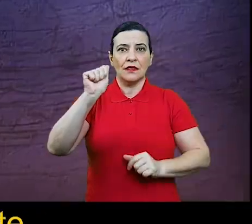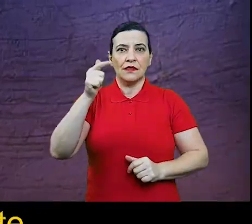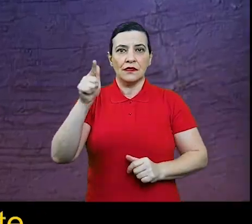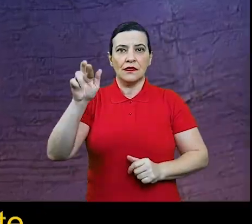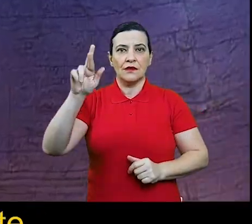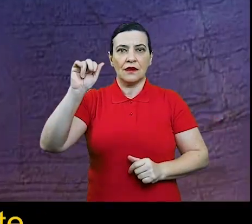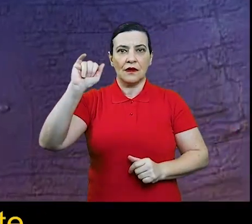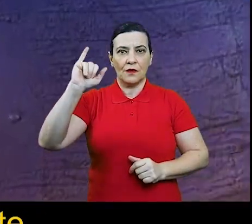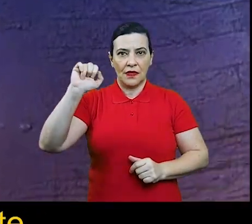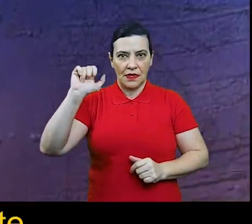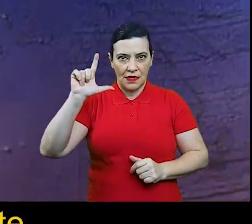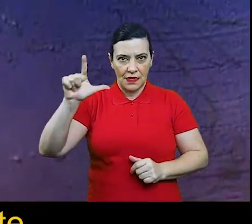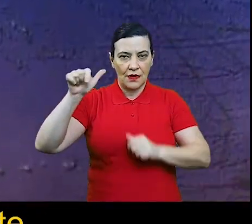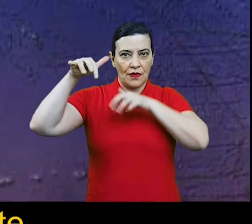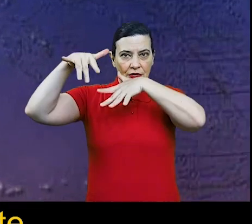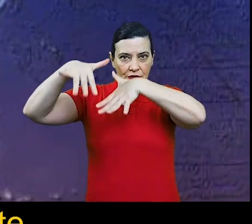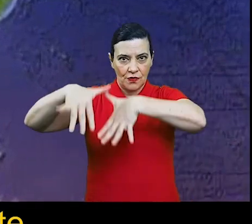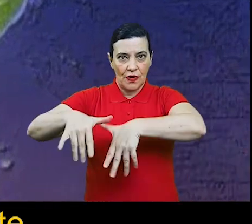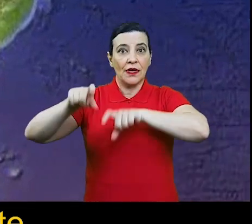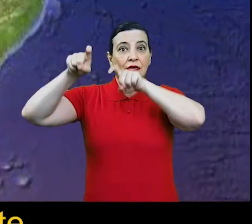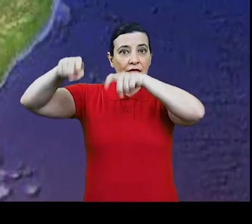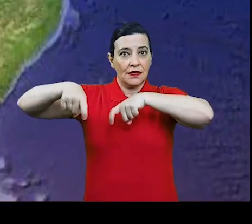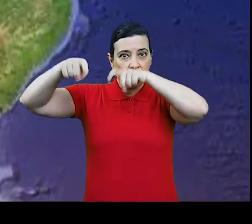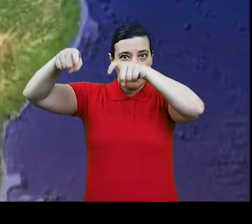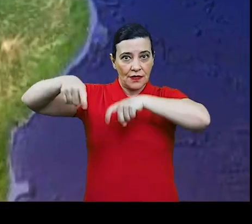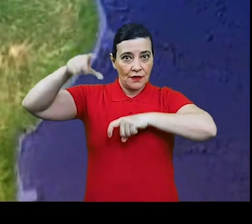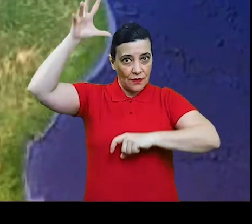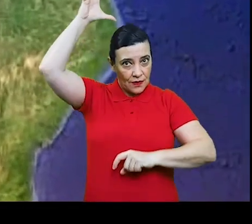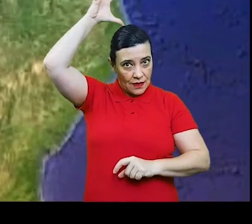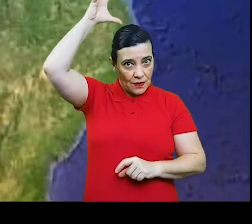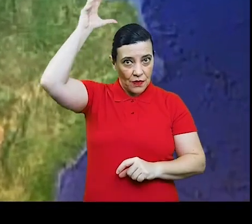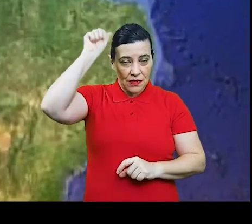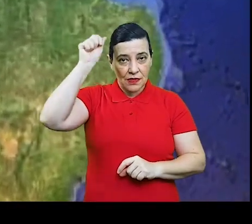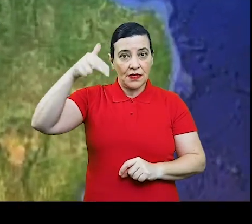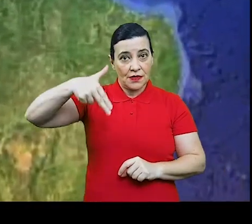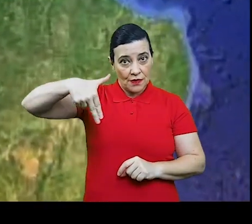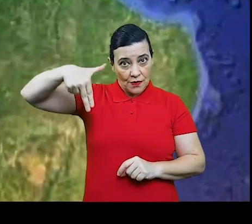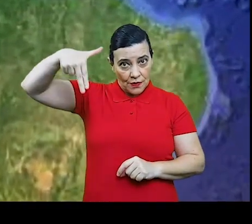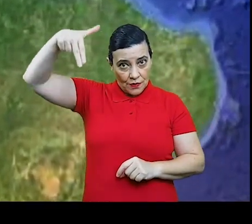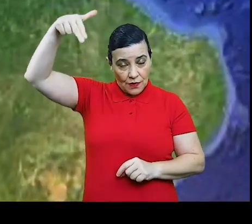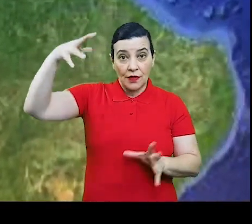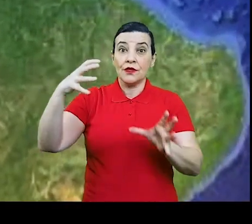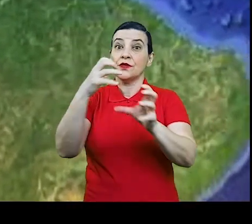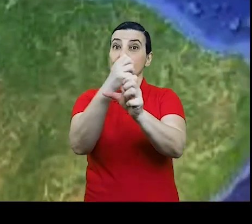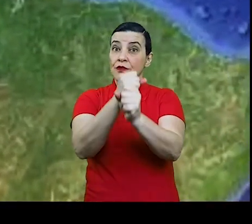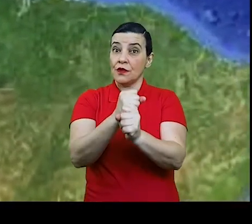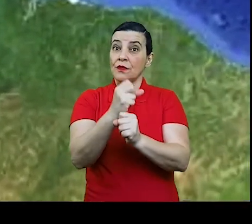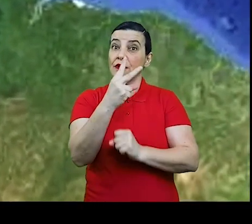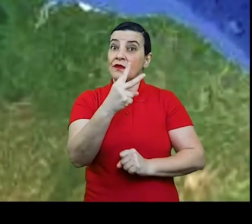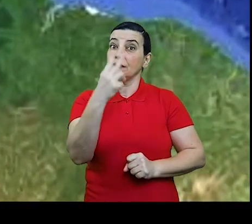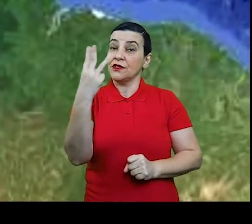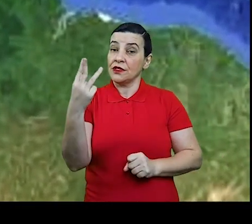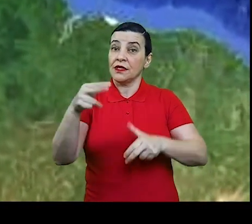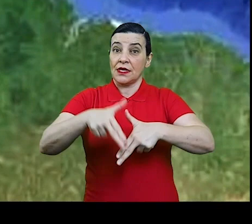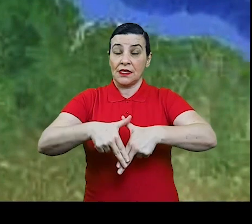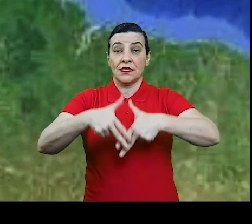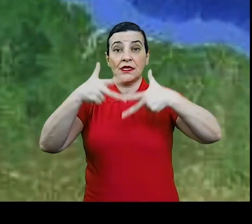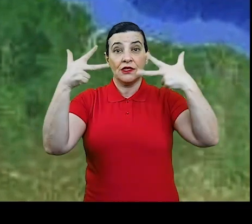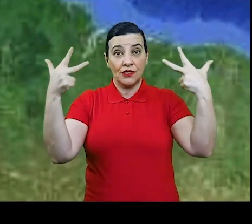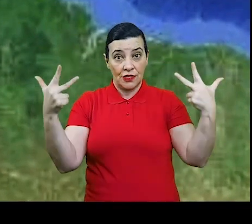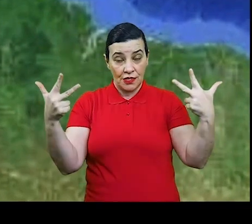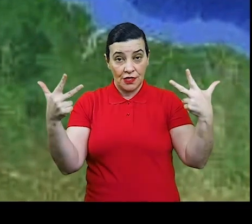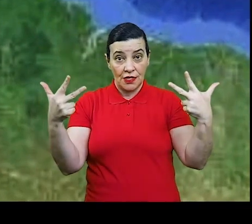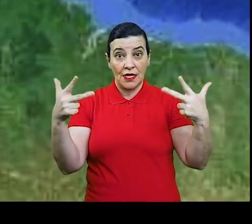Cachoeira, do interior do Amazonas, na região norte. No município há 23 etnias, e